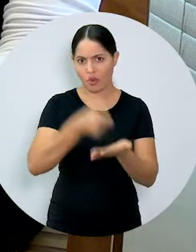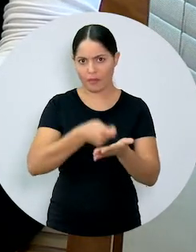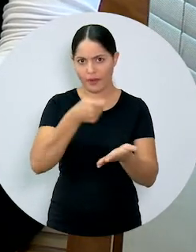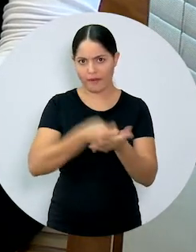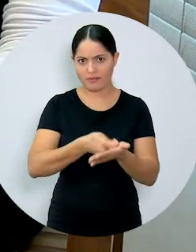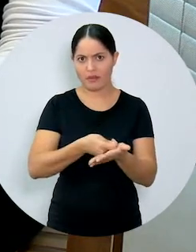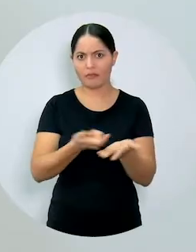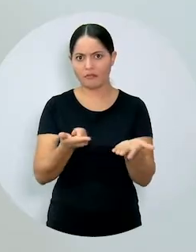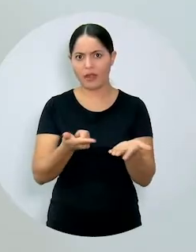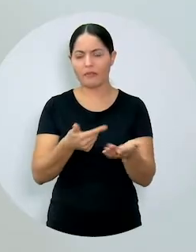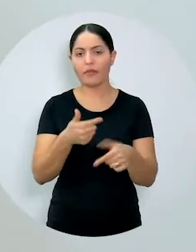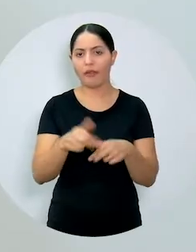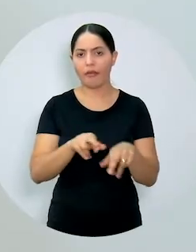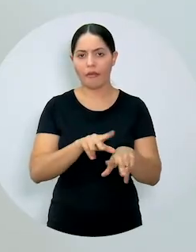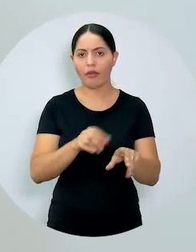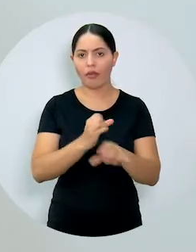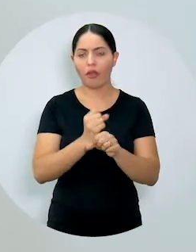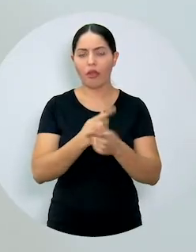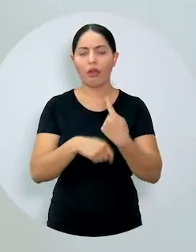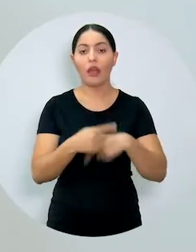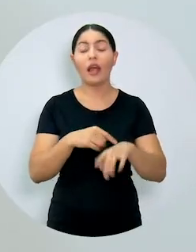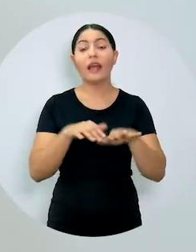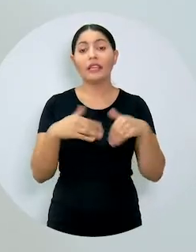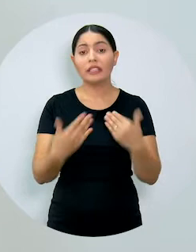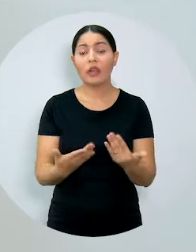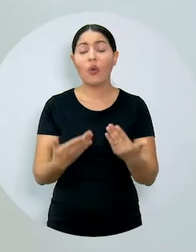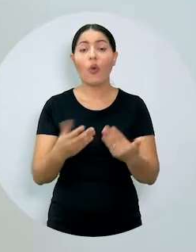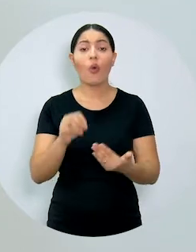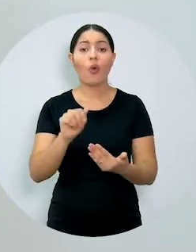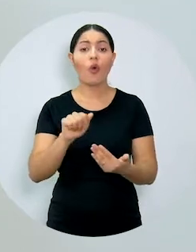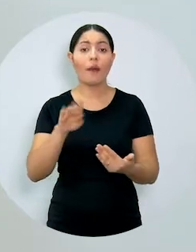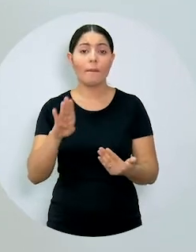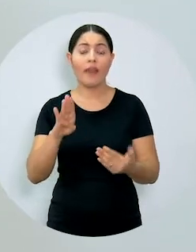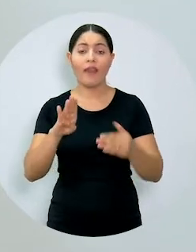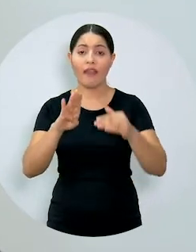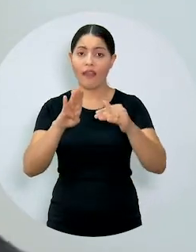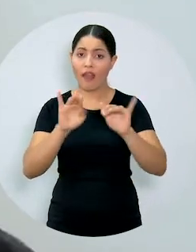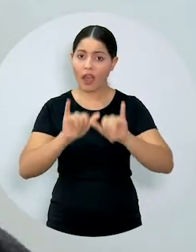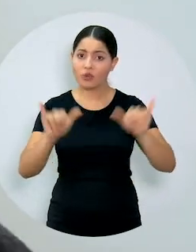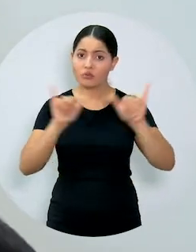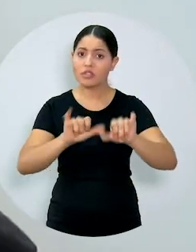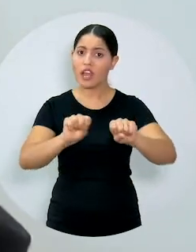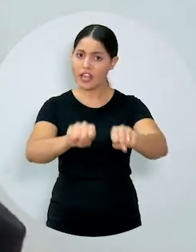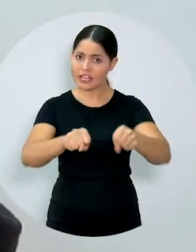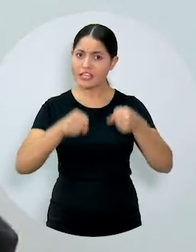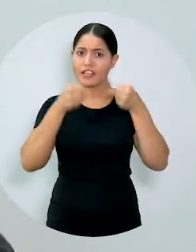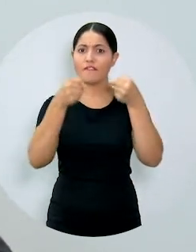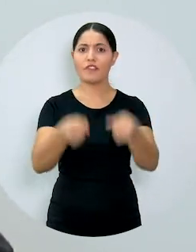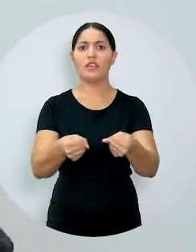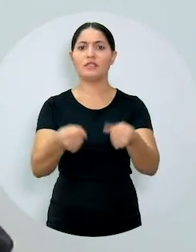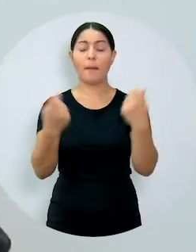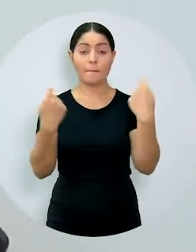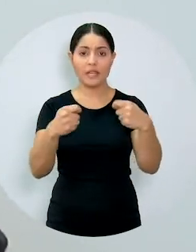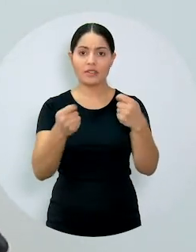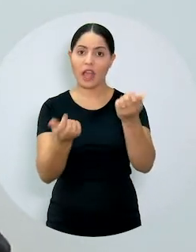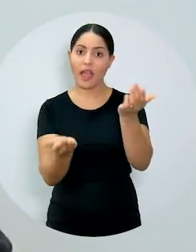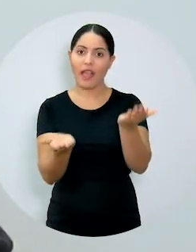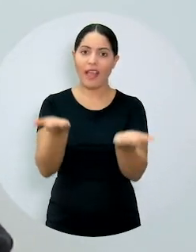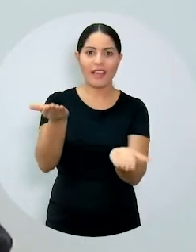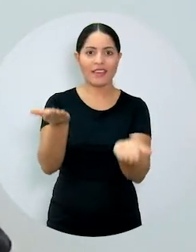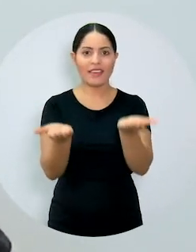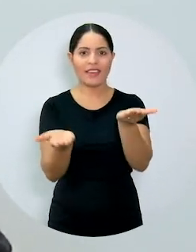obrigacional. E a Ordem dos Advogados favorece, portanto, que exista a defesa. A defesa contrabalança,